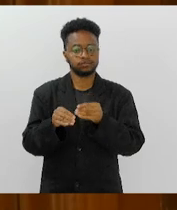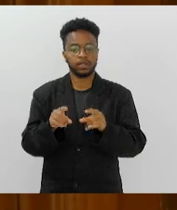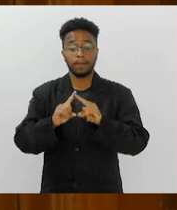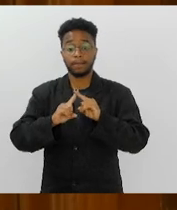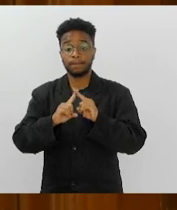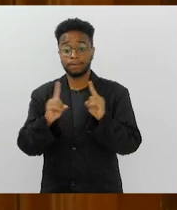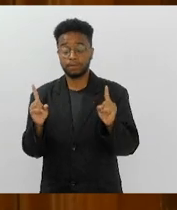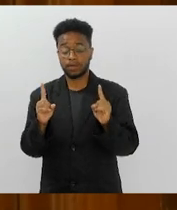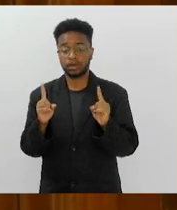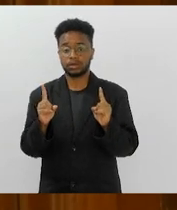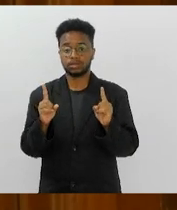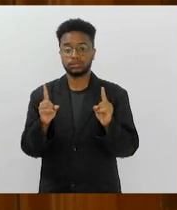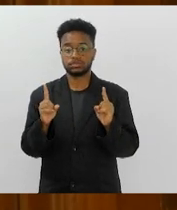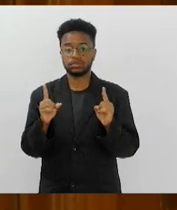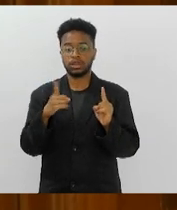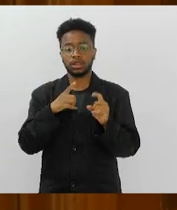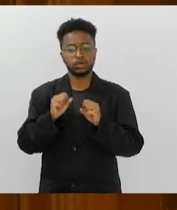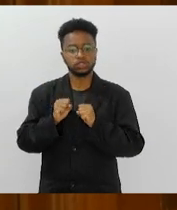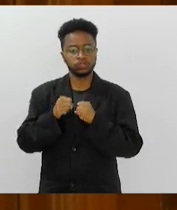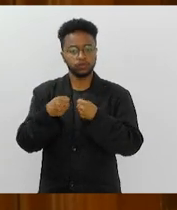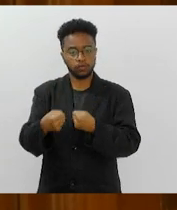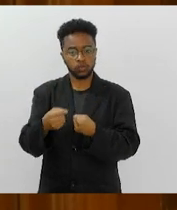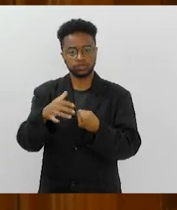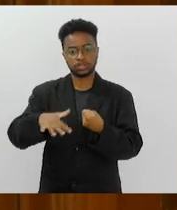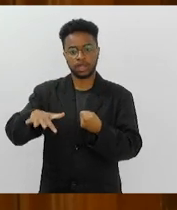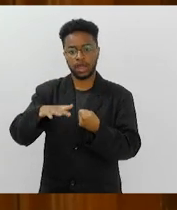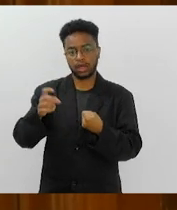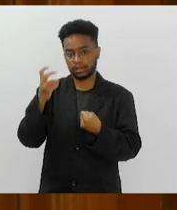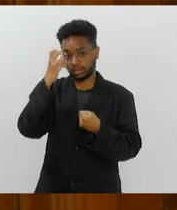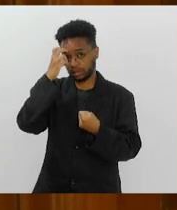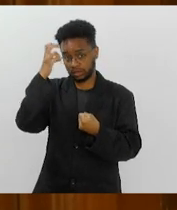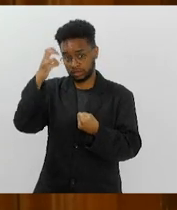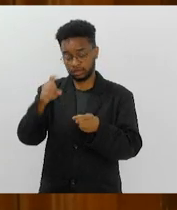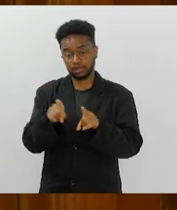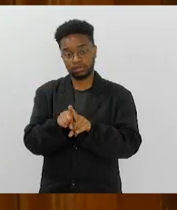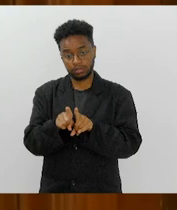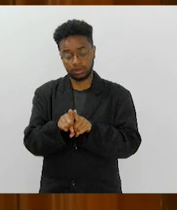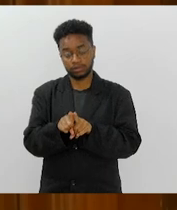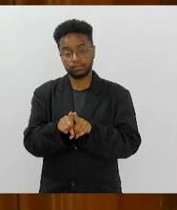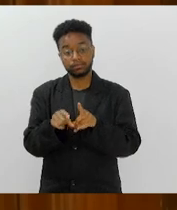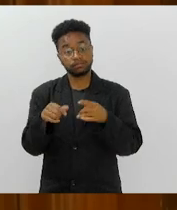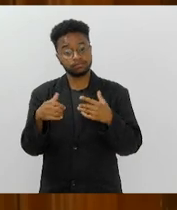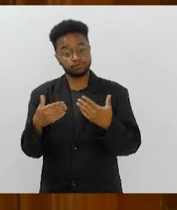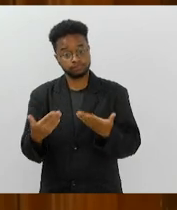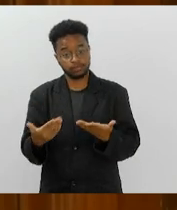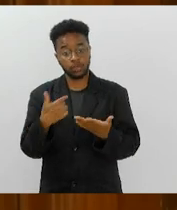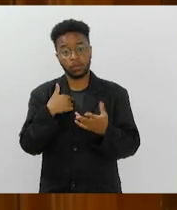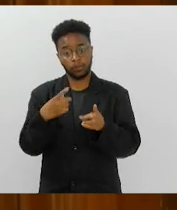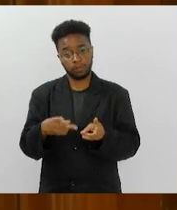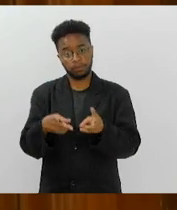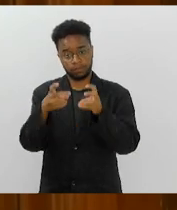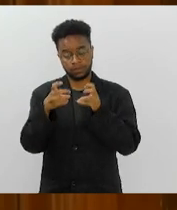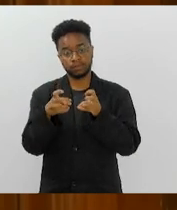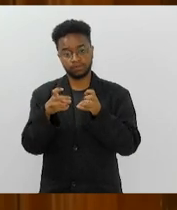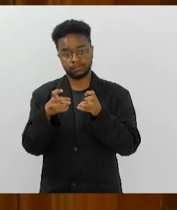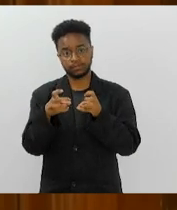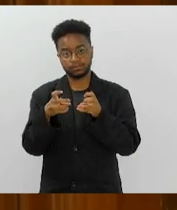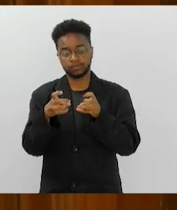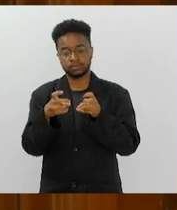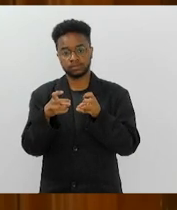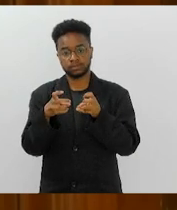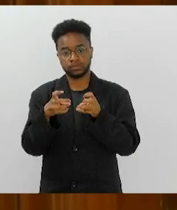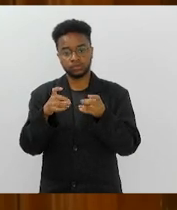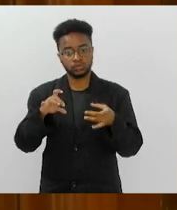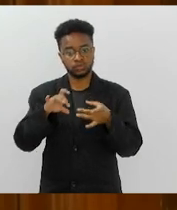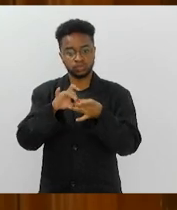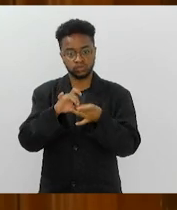também um esforço na área de inteligência. Isso também eu pude observar dentro da